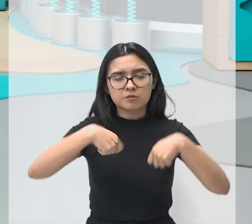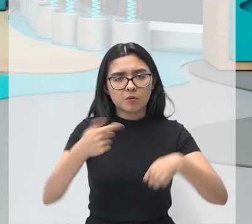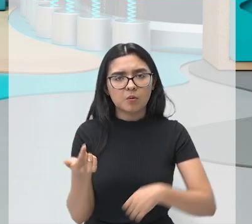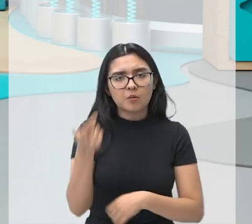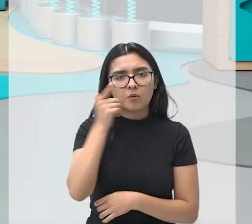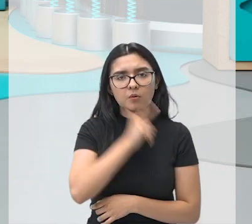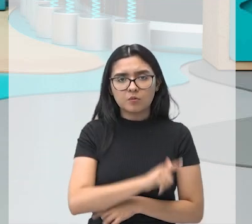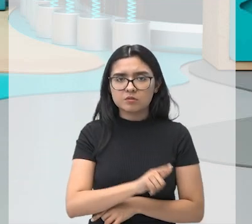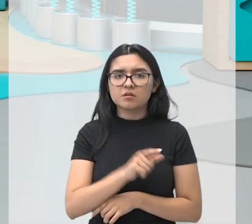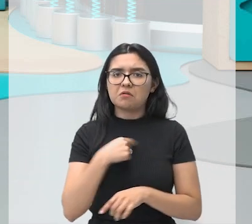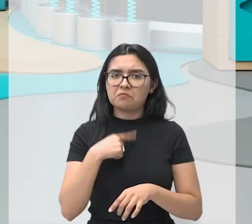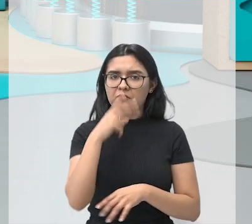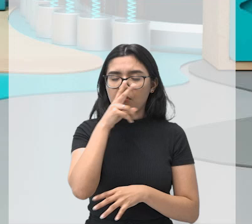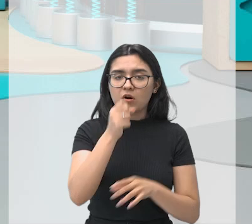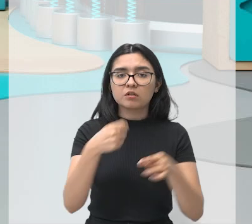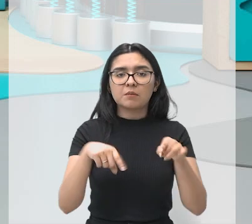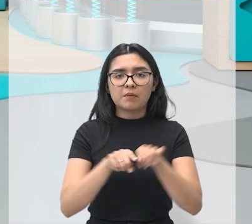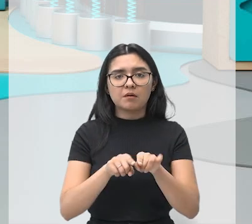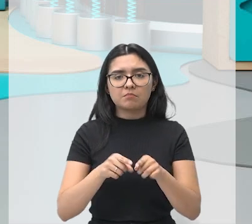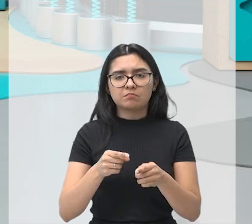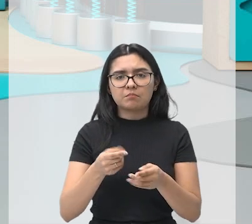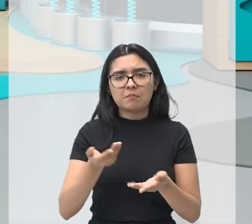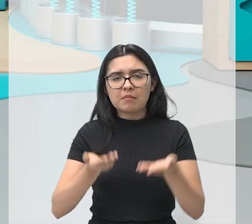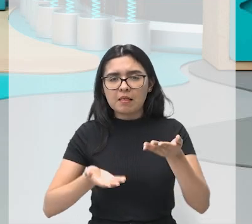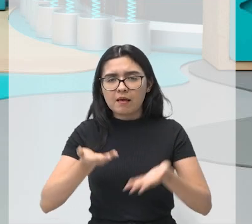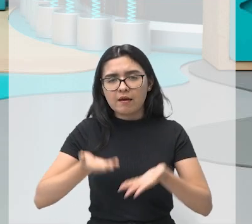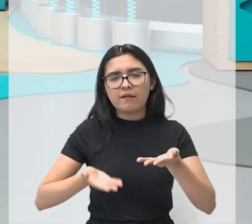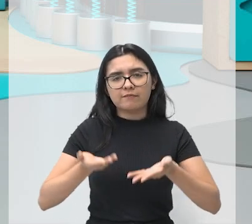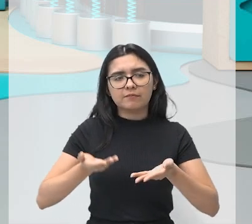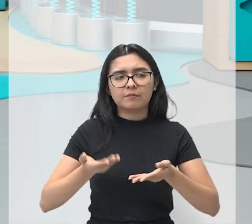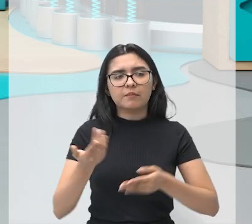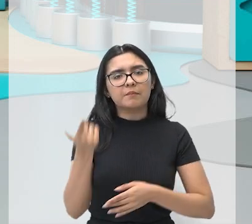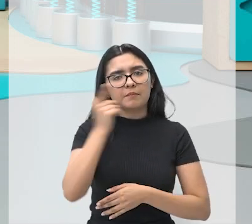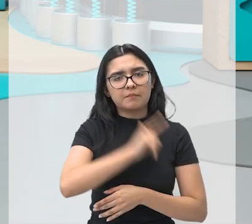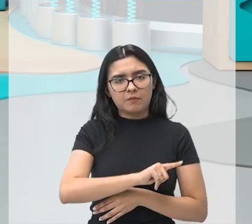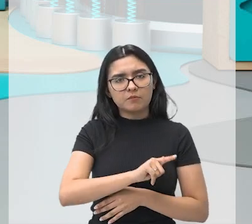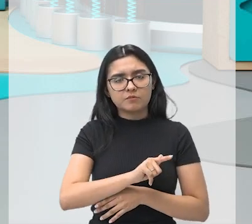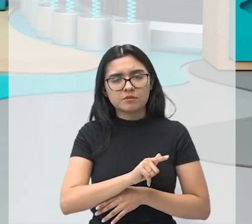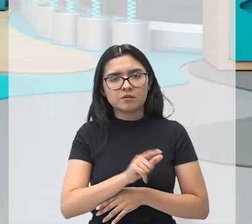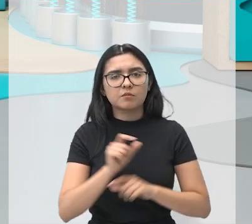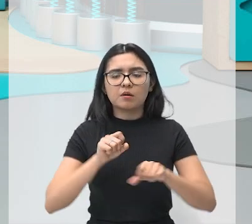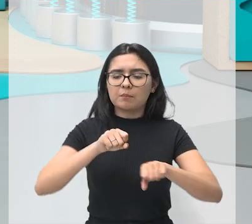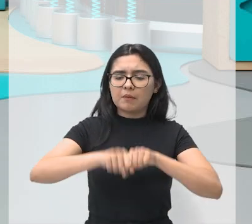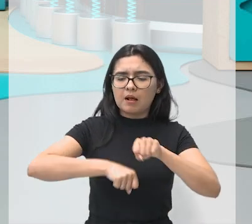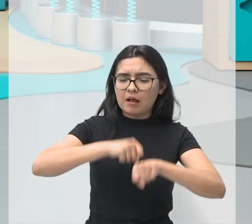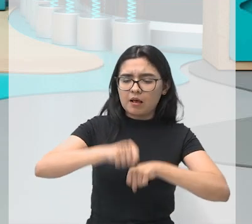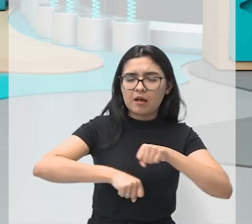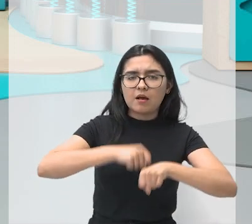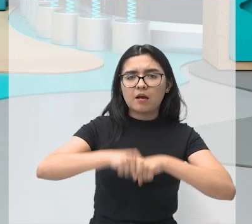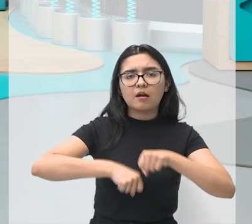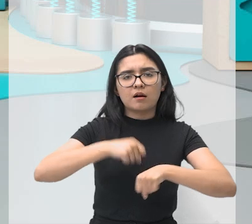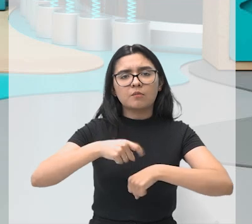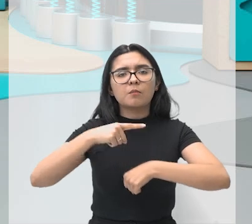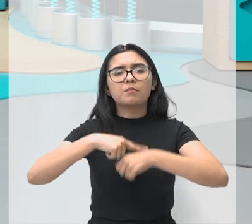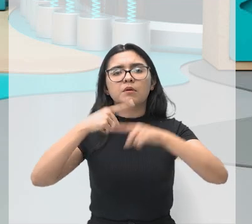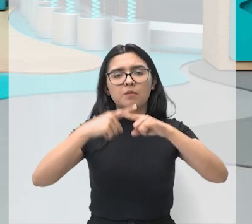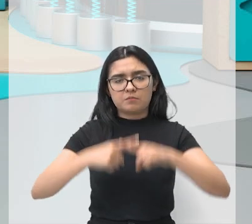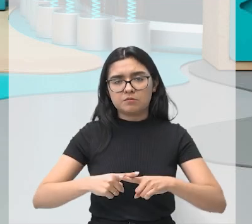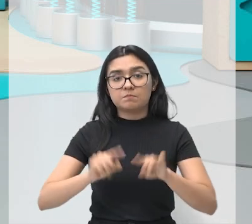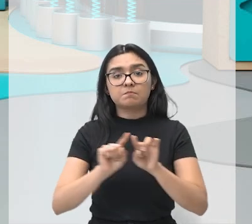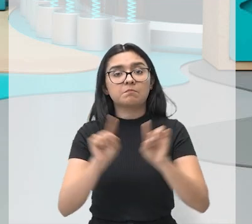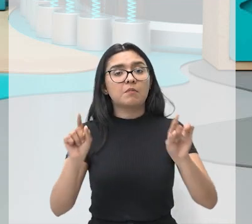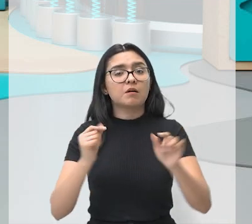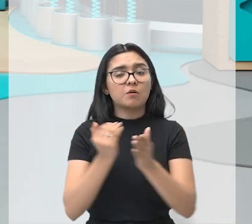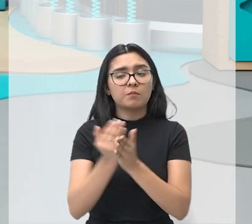resistir um pouco mais, que sejam mais leves para que o atleta consiga desenvolver um pouco mais nas corridas, mas tudo